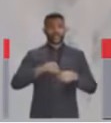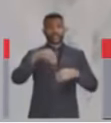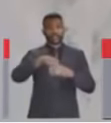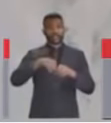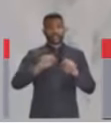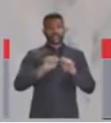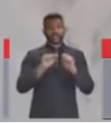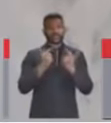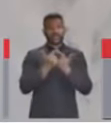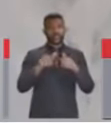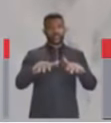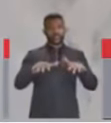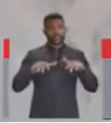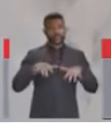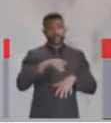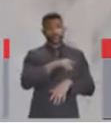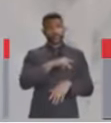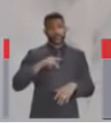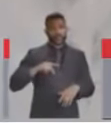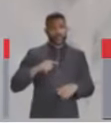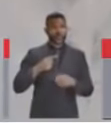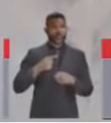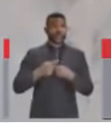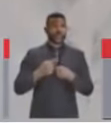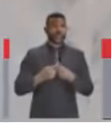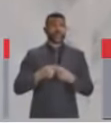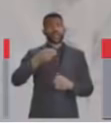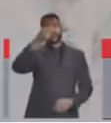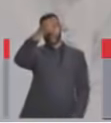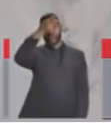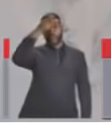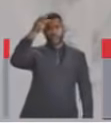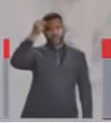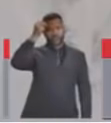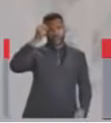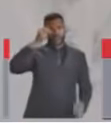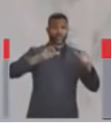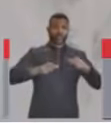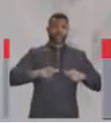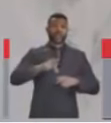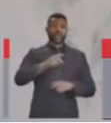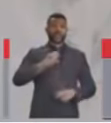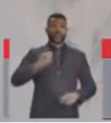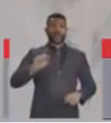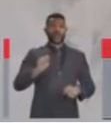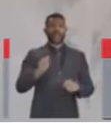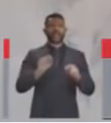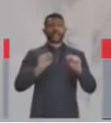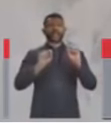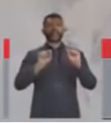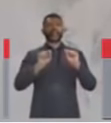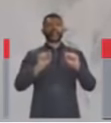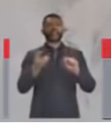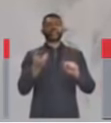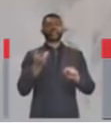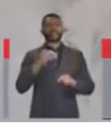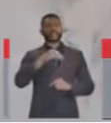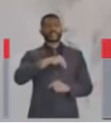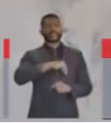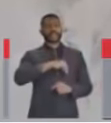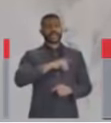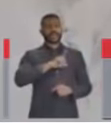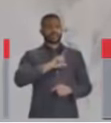na Assembleia Legislativa uma audiência pública porque o prefeito de Poa estava querendo reduzir os salários